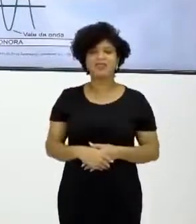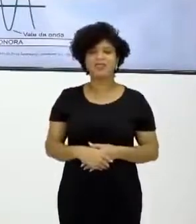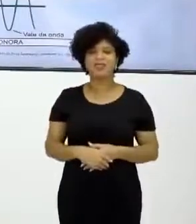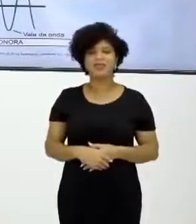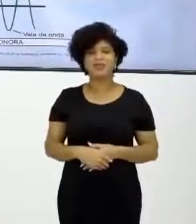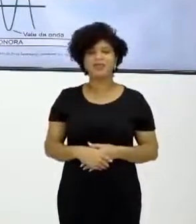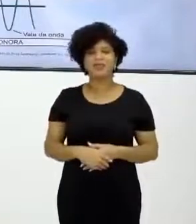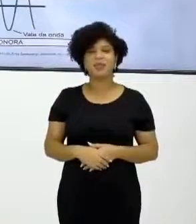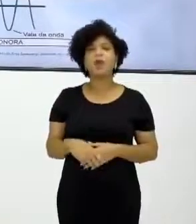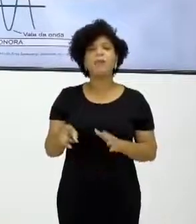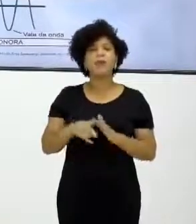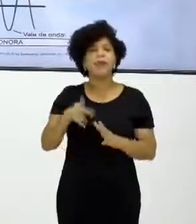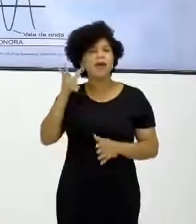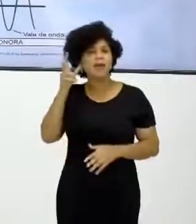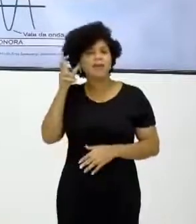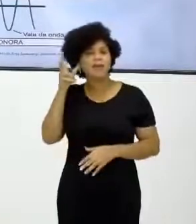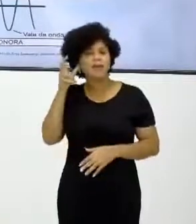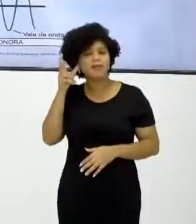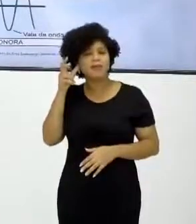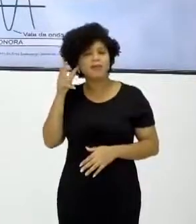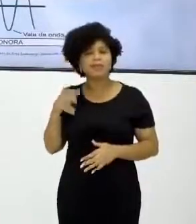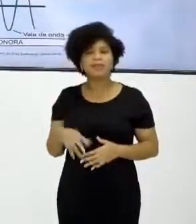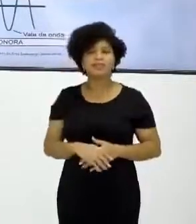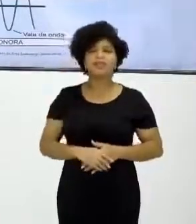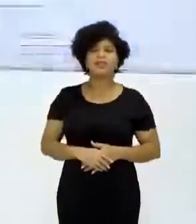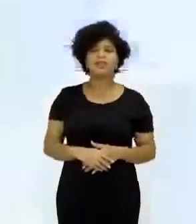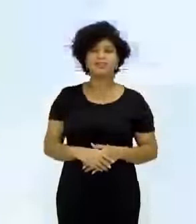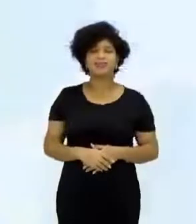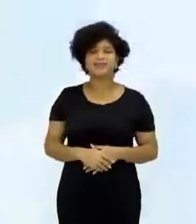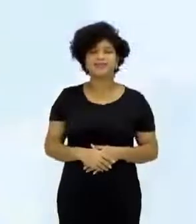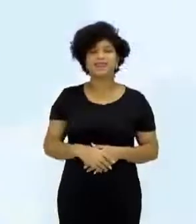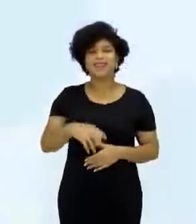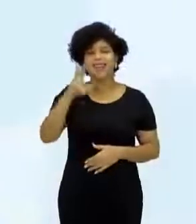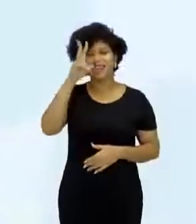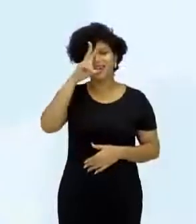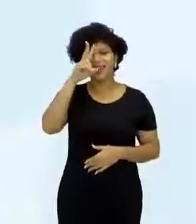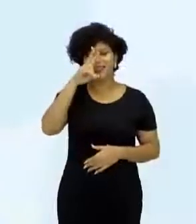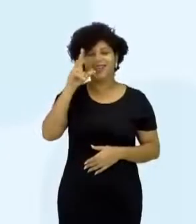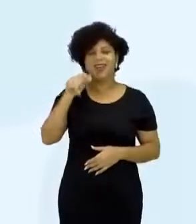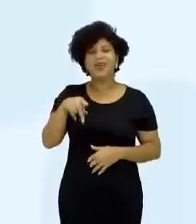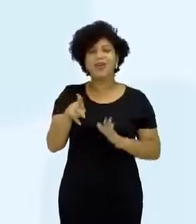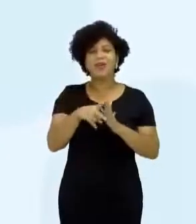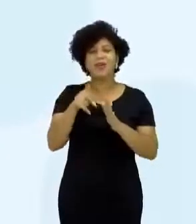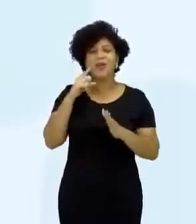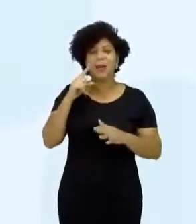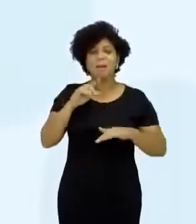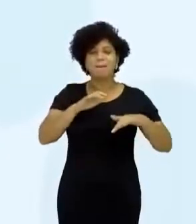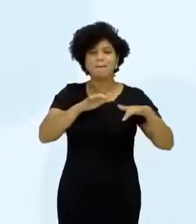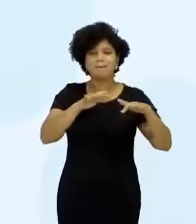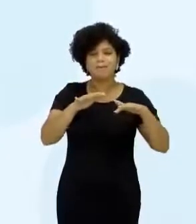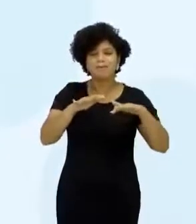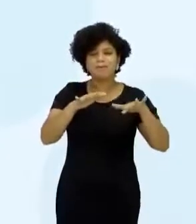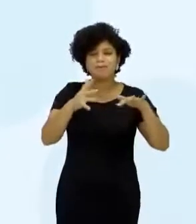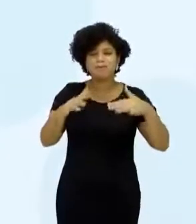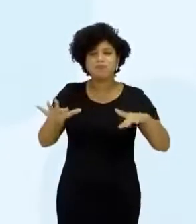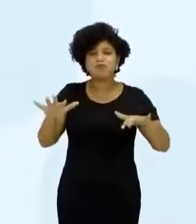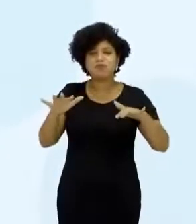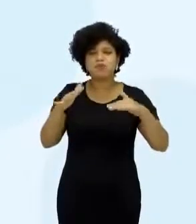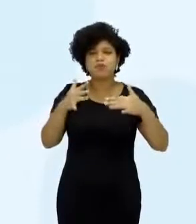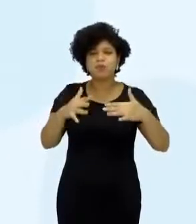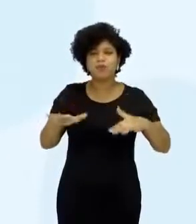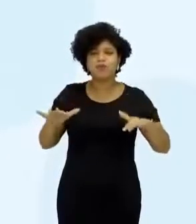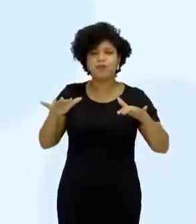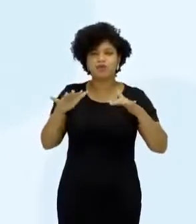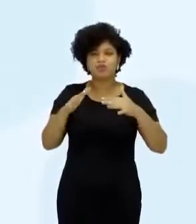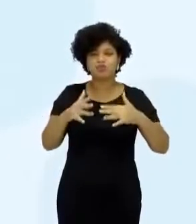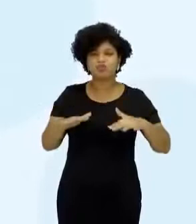uma onda sonora. Beleza aí? E aí, para a gente relembrar que o som é produzido através das vibrações materiais. Aí eu